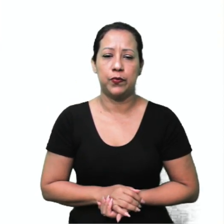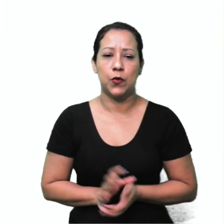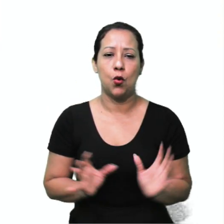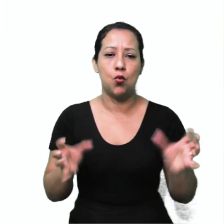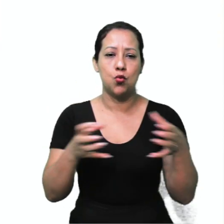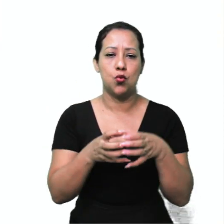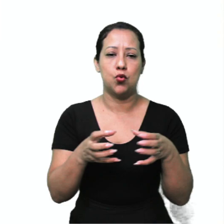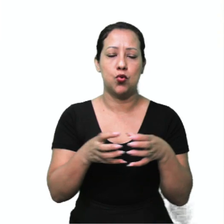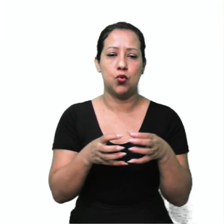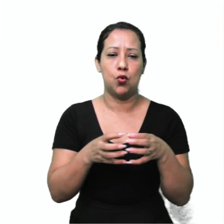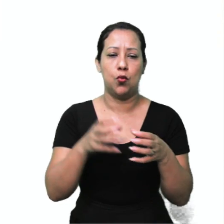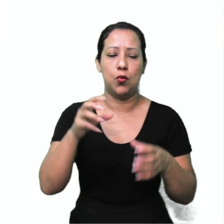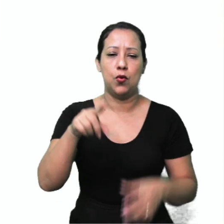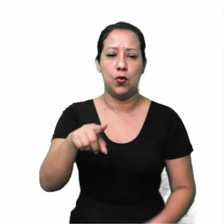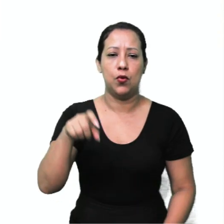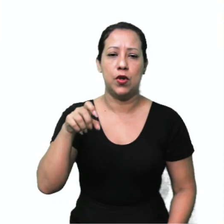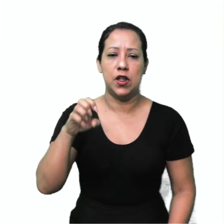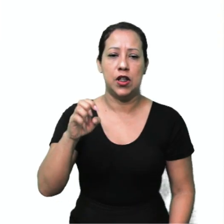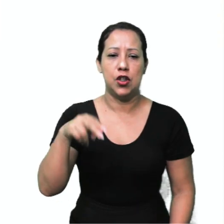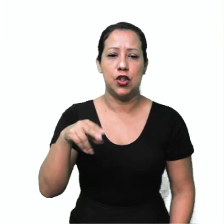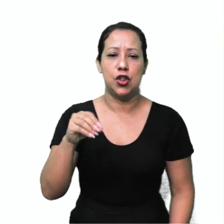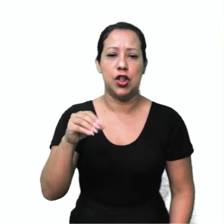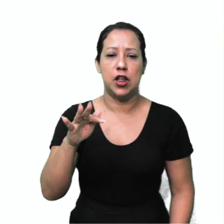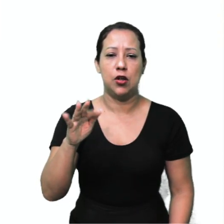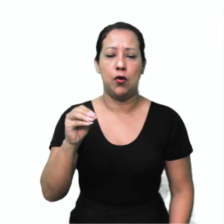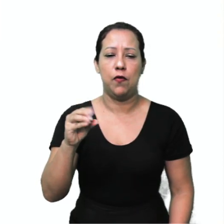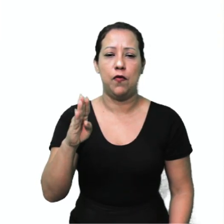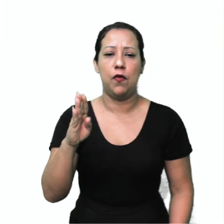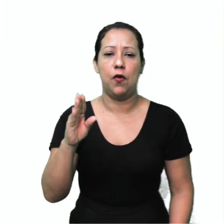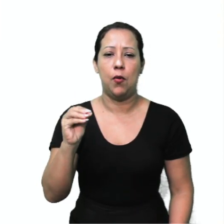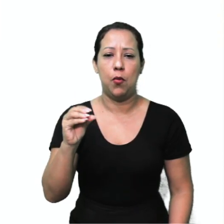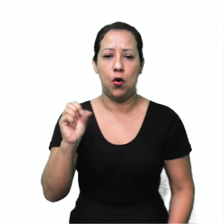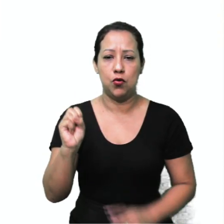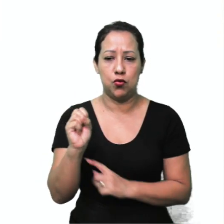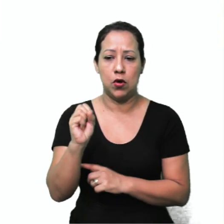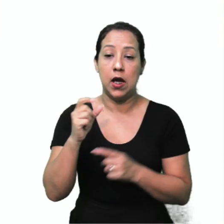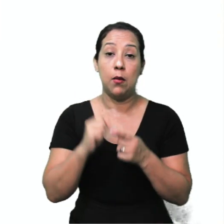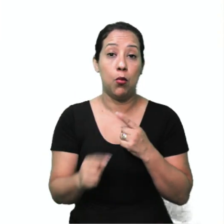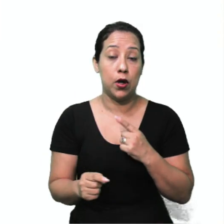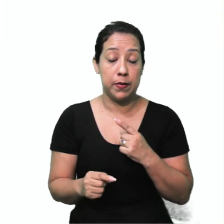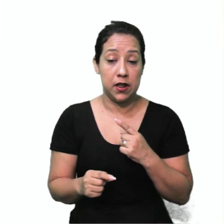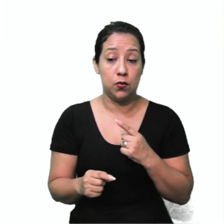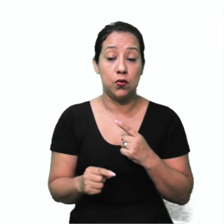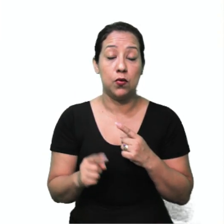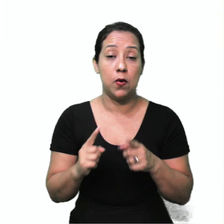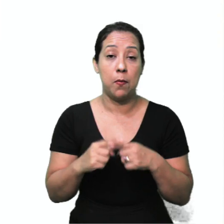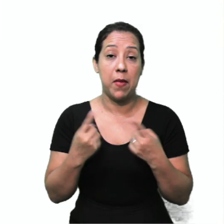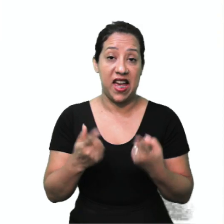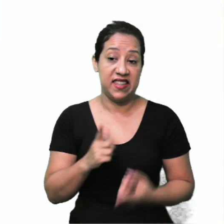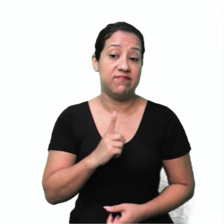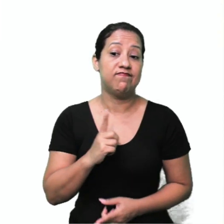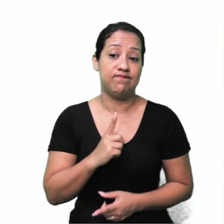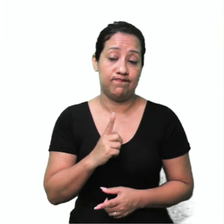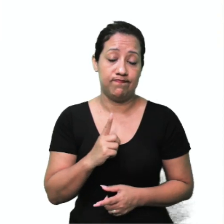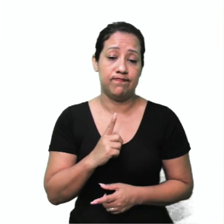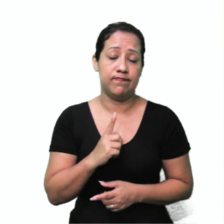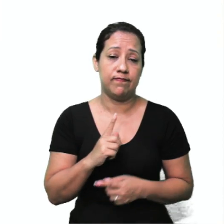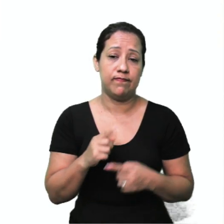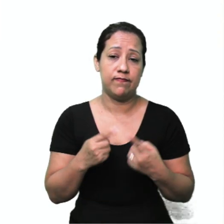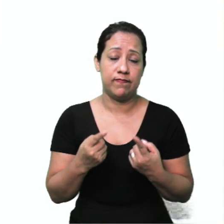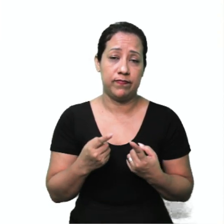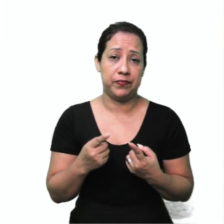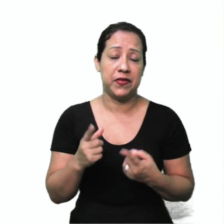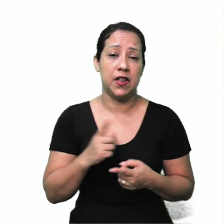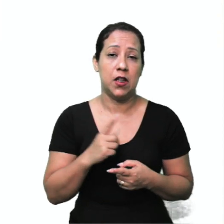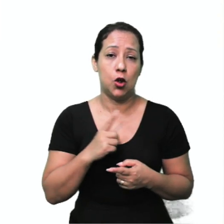Os grupos xenófobos neonazistas são proibidos, tá? Mas tem. Promoveram centenas de